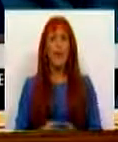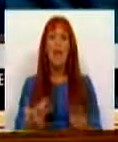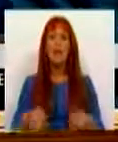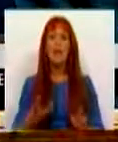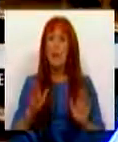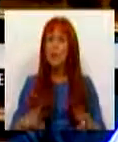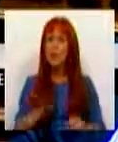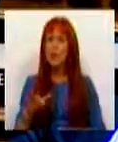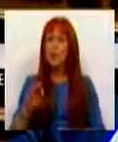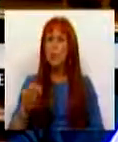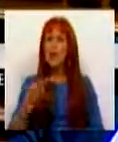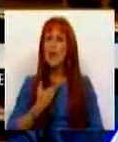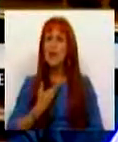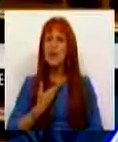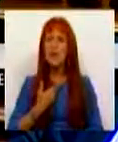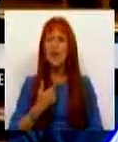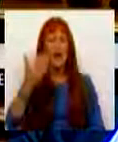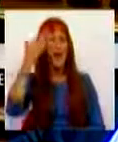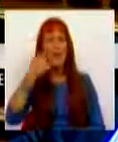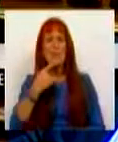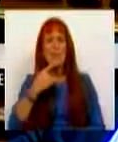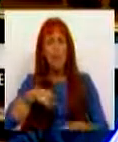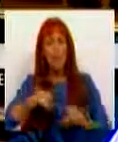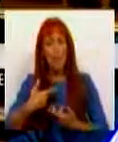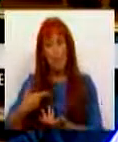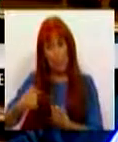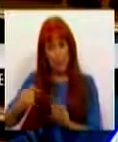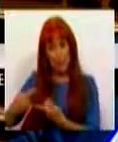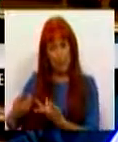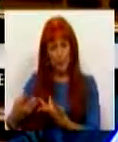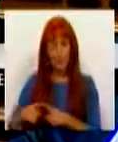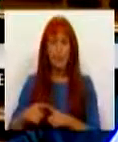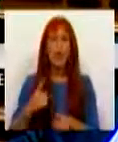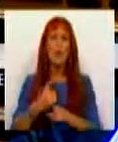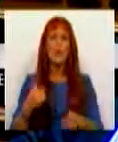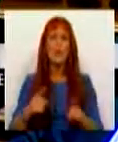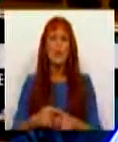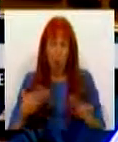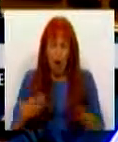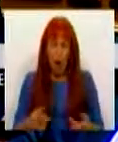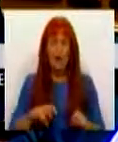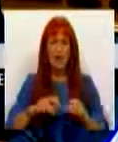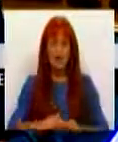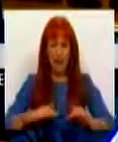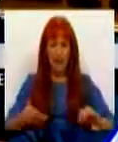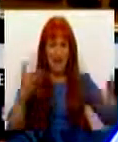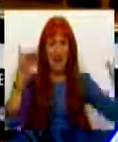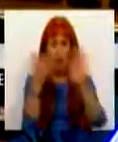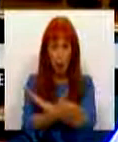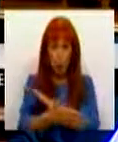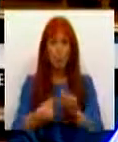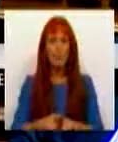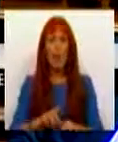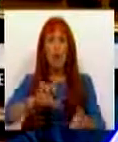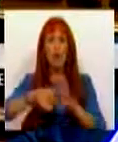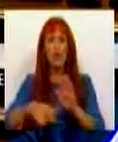Mas é preciso que o PSD se entenda consigo próprio. Porque acaba de entrar na mesa